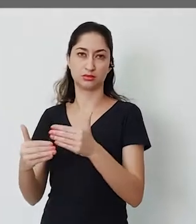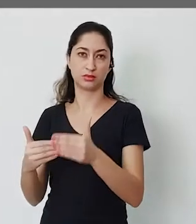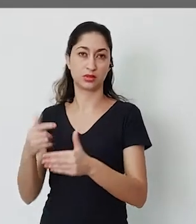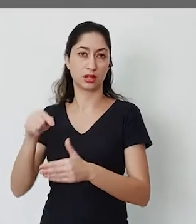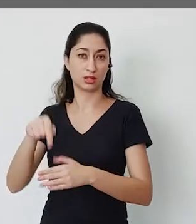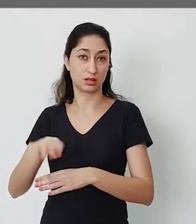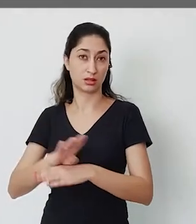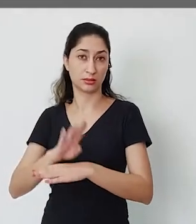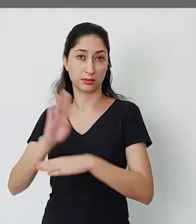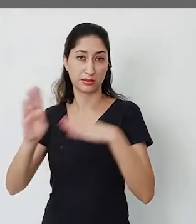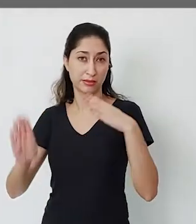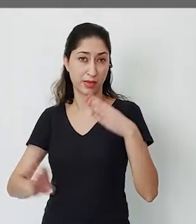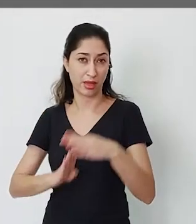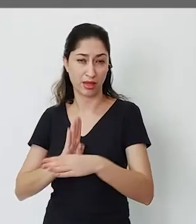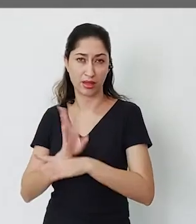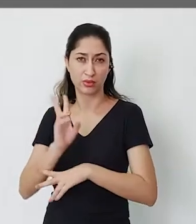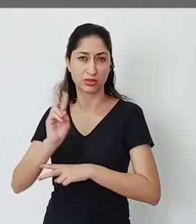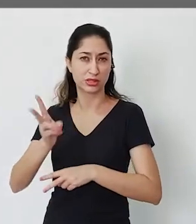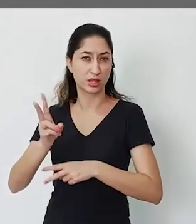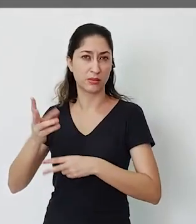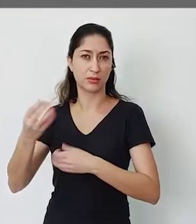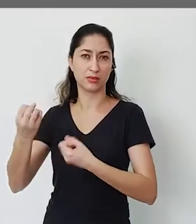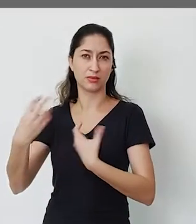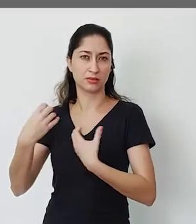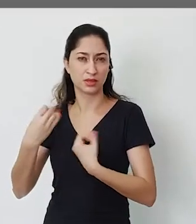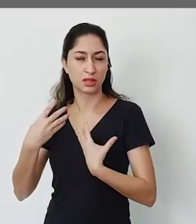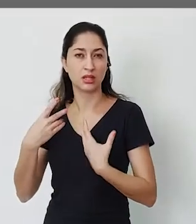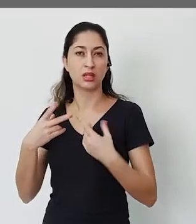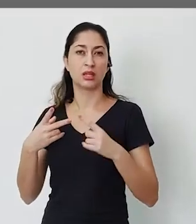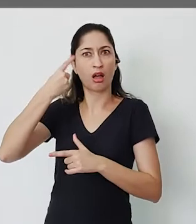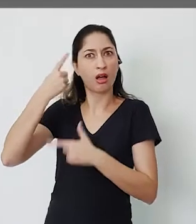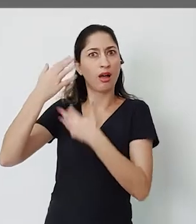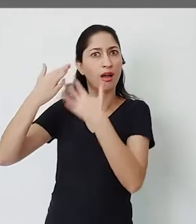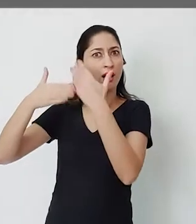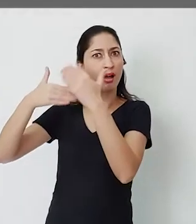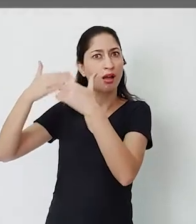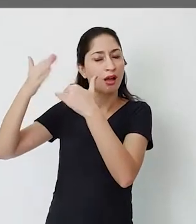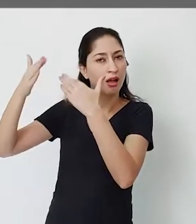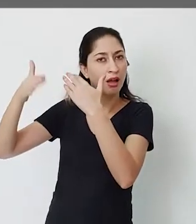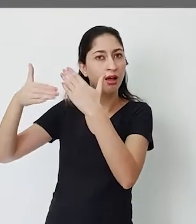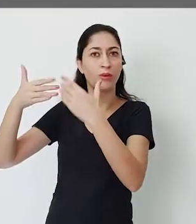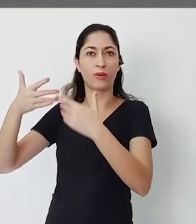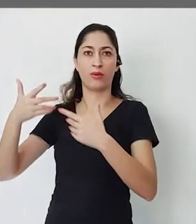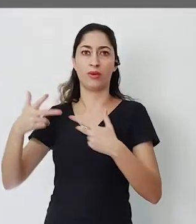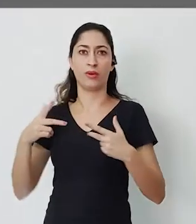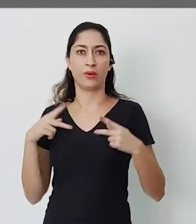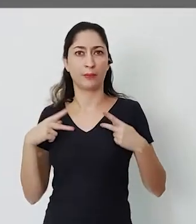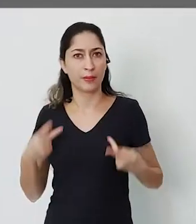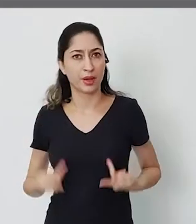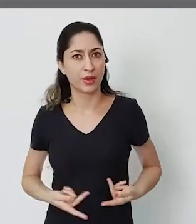anos, né, 21 anos de banda. Esse ano a gente estaria comemorando, né, com vários eventos, assim,